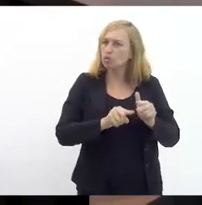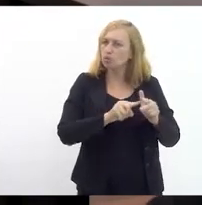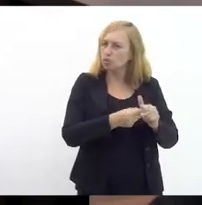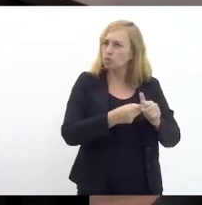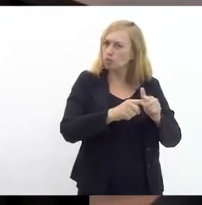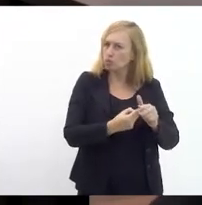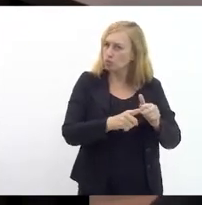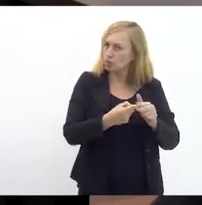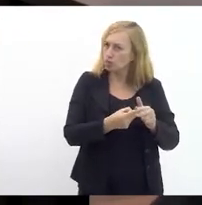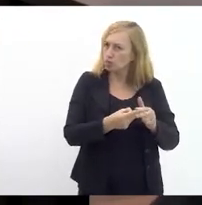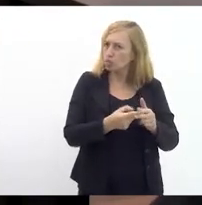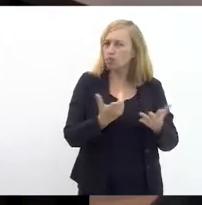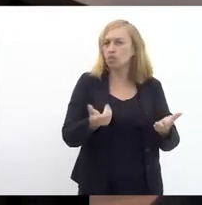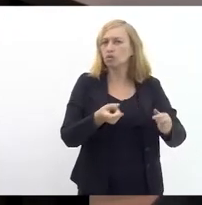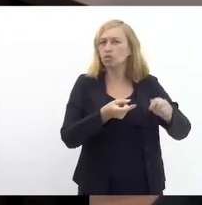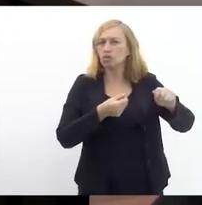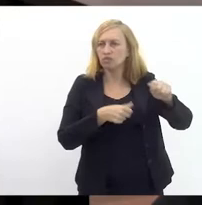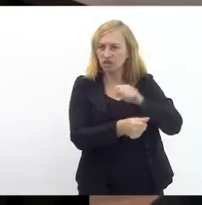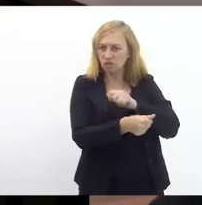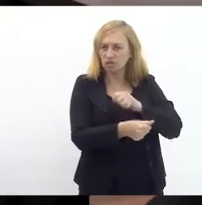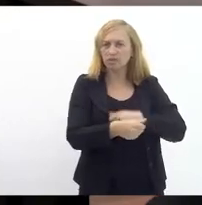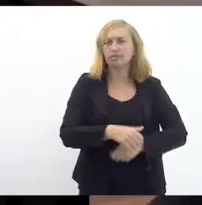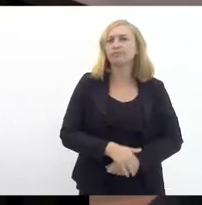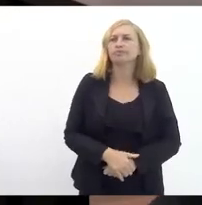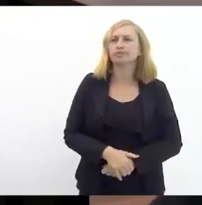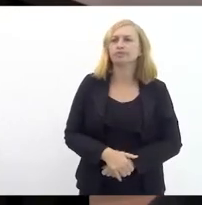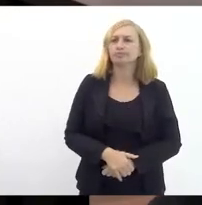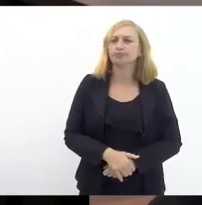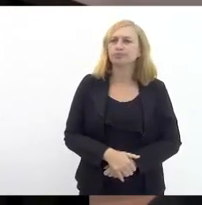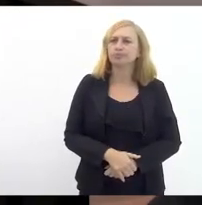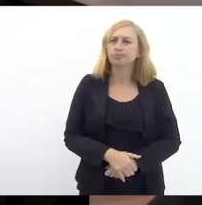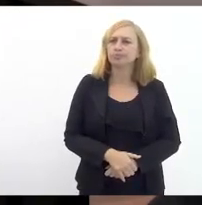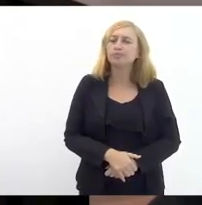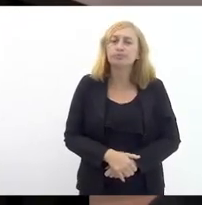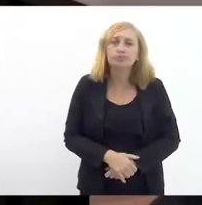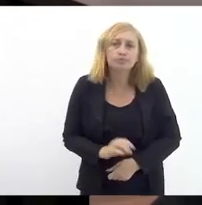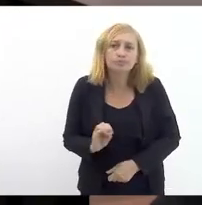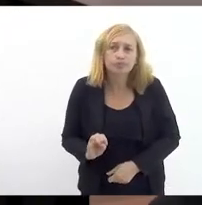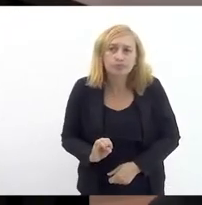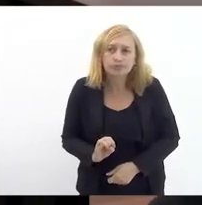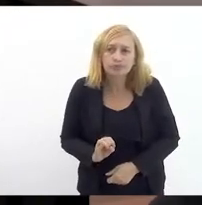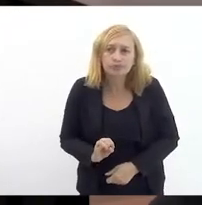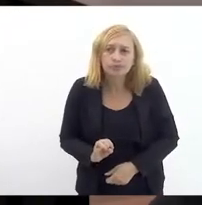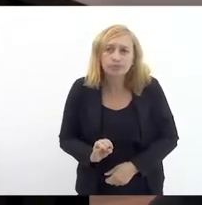em parte dos investimentos. Eu vou... Como?